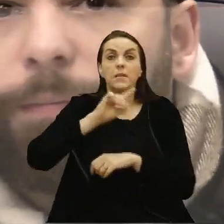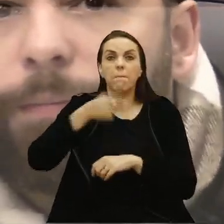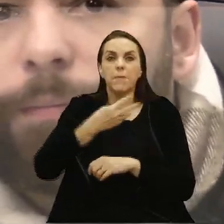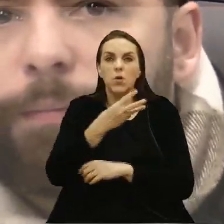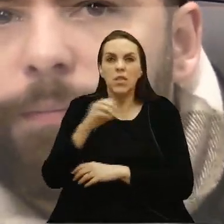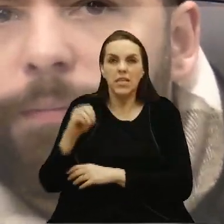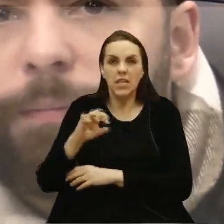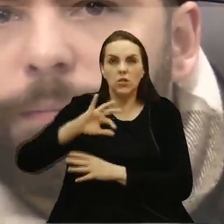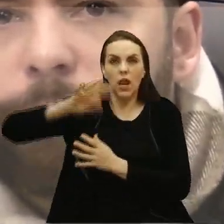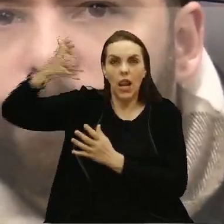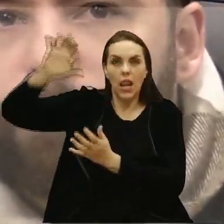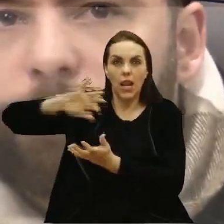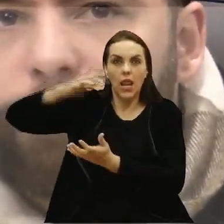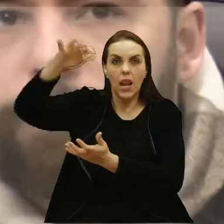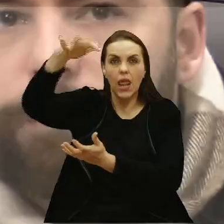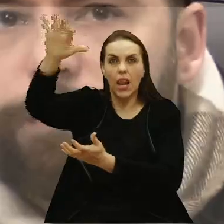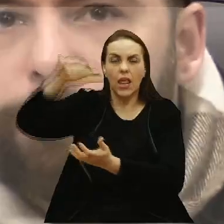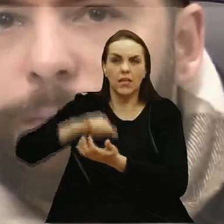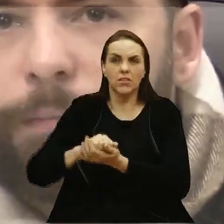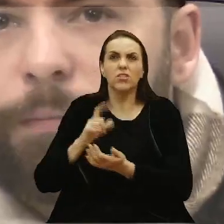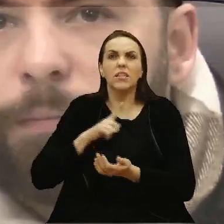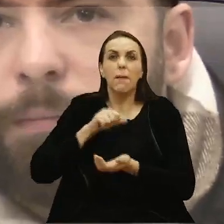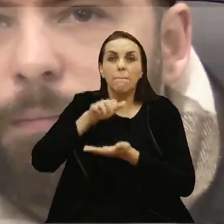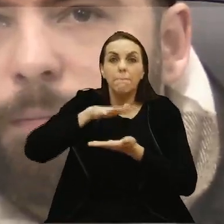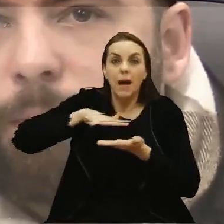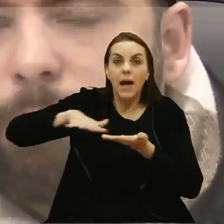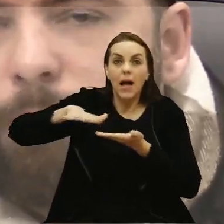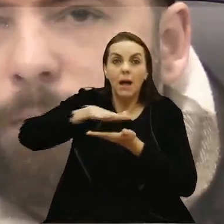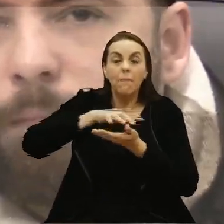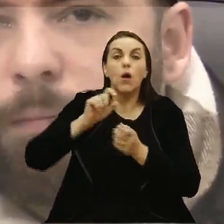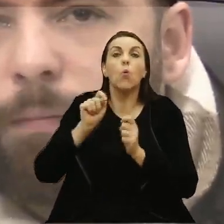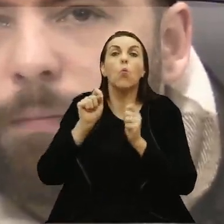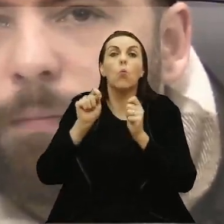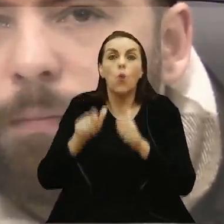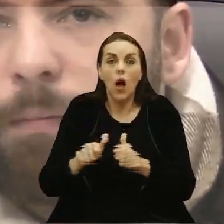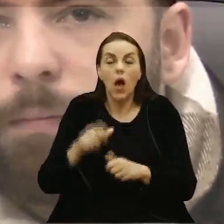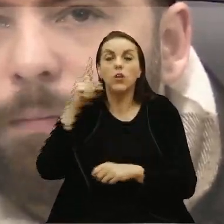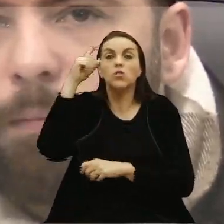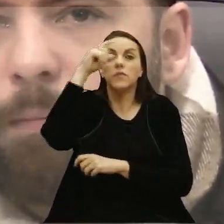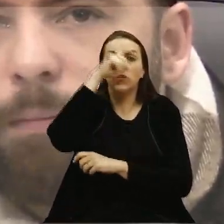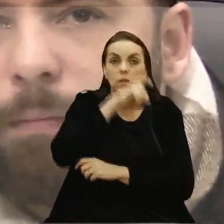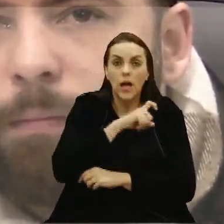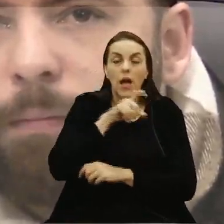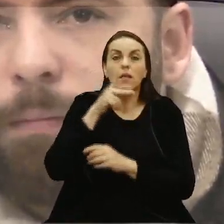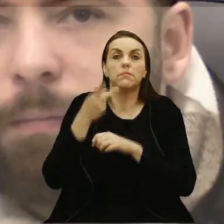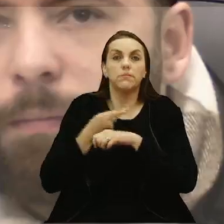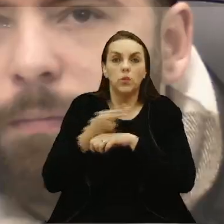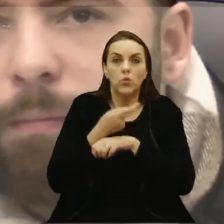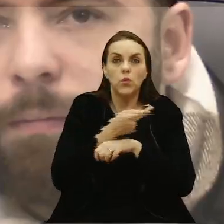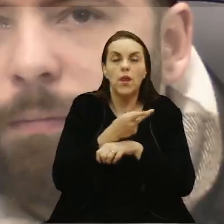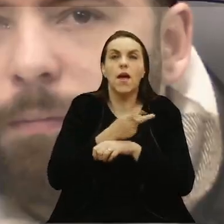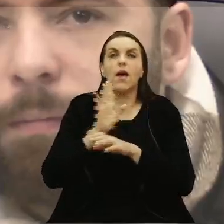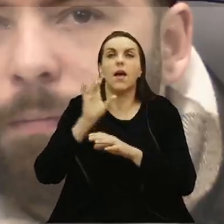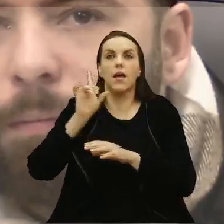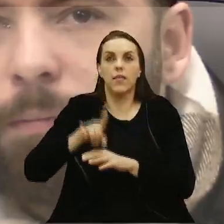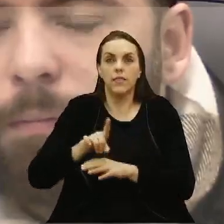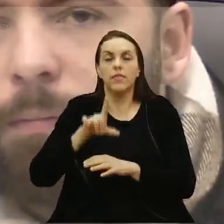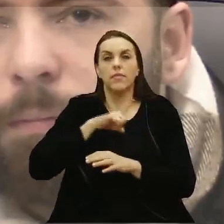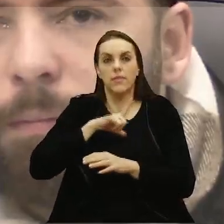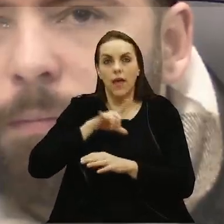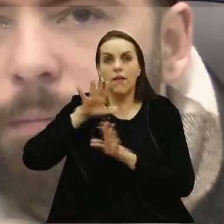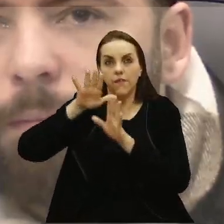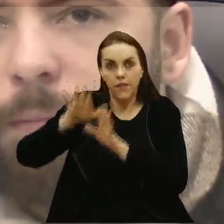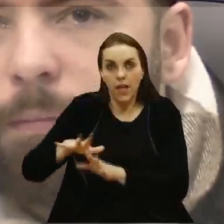lixões. Isso já está mapeado. Qual a dificuldade de a gente buscar, então, uma câmera para ficar lá